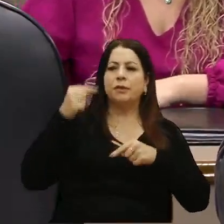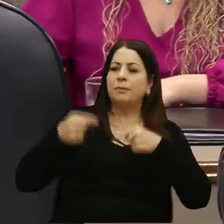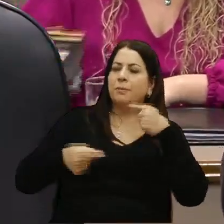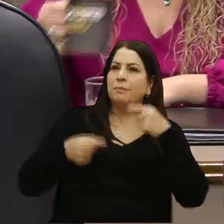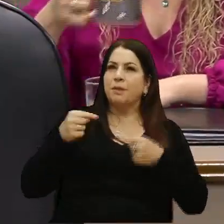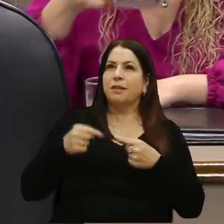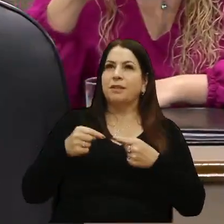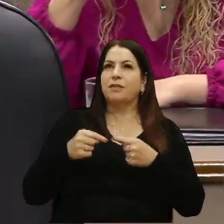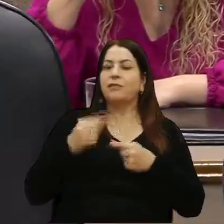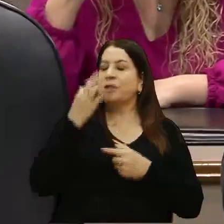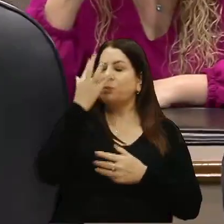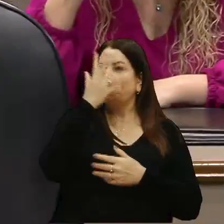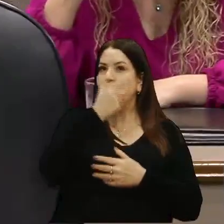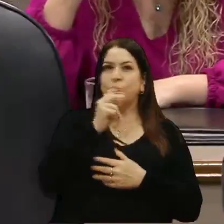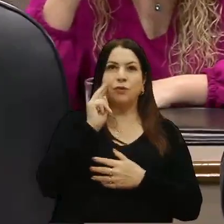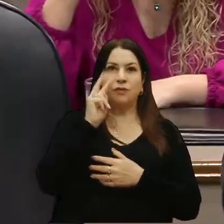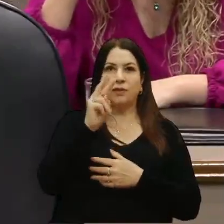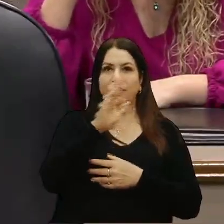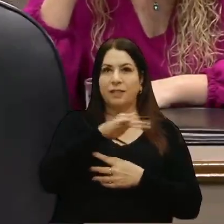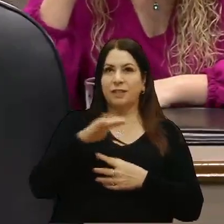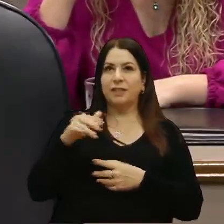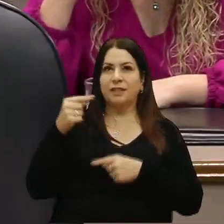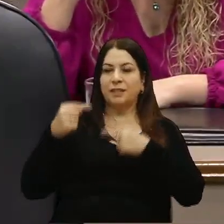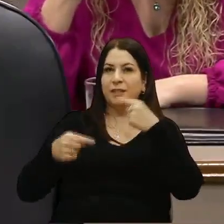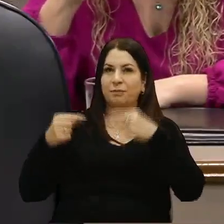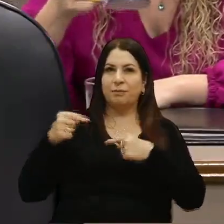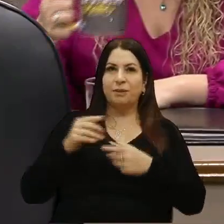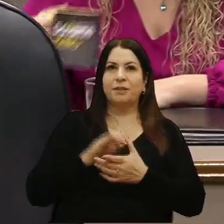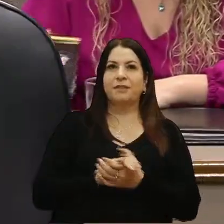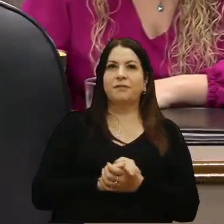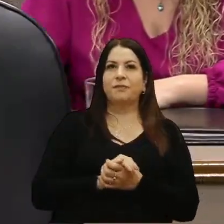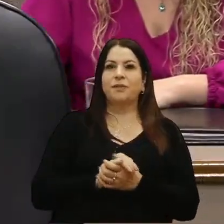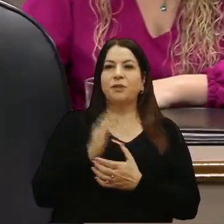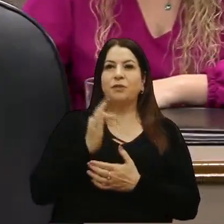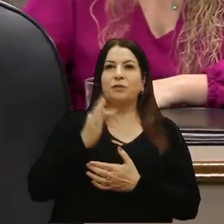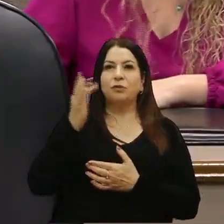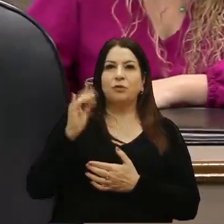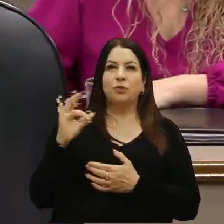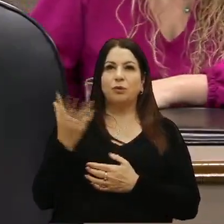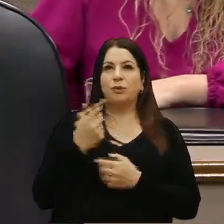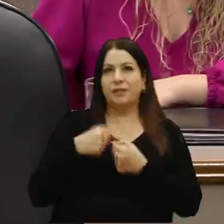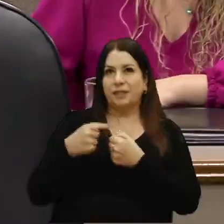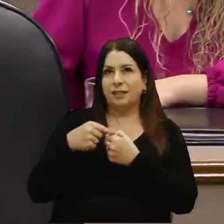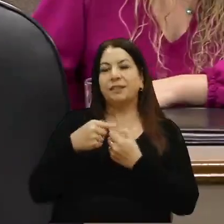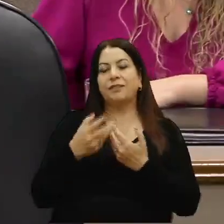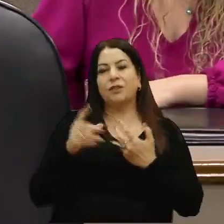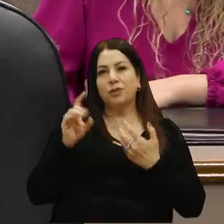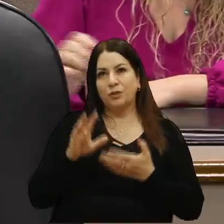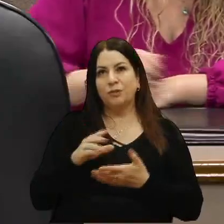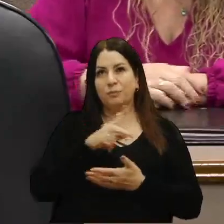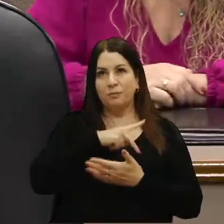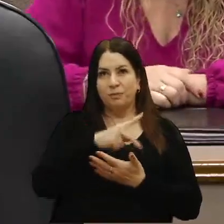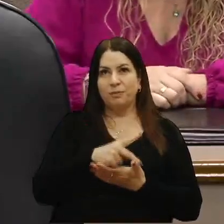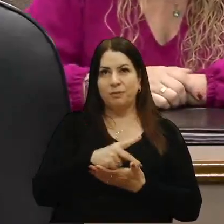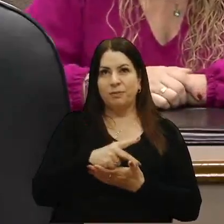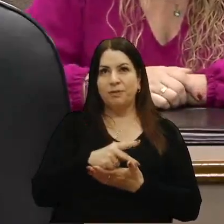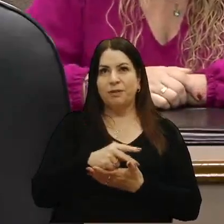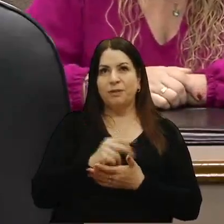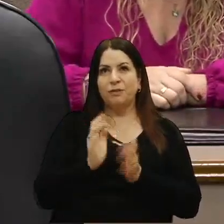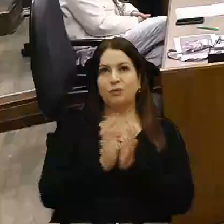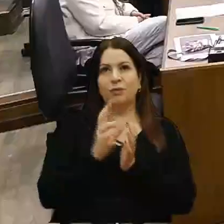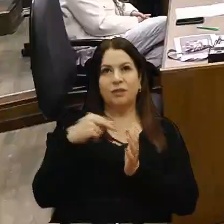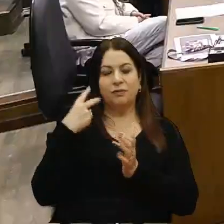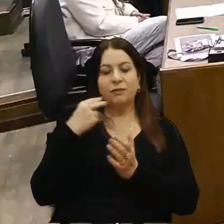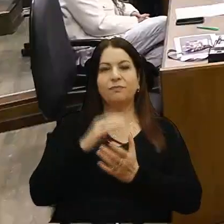debate, foi lindo de ver essas crianças aqui debatendo o futuro da nossa cidade. Então era isso, senhor presidente e nobres colegas